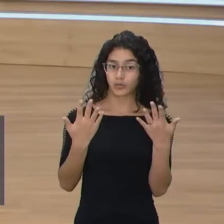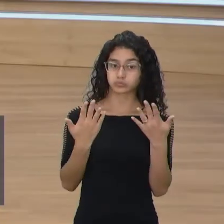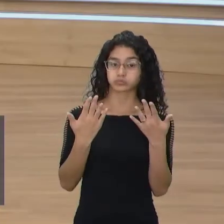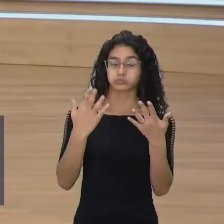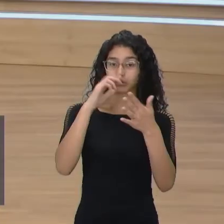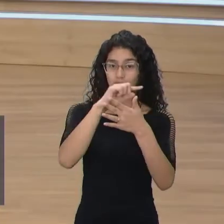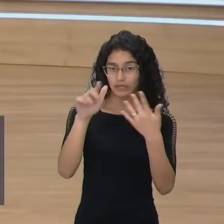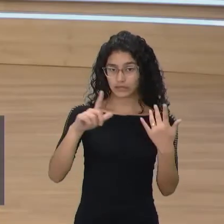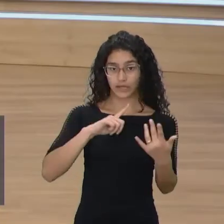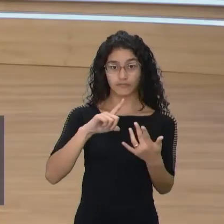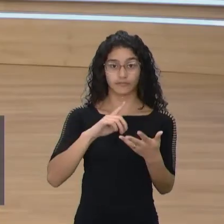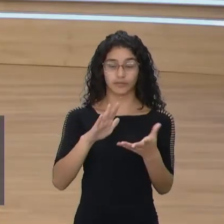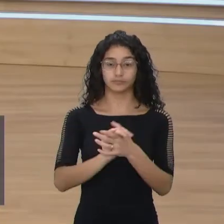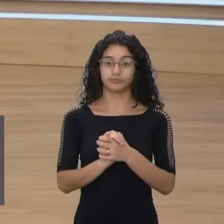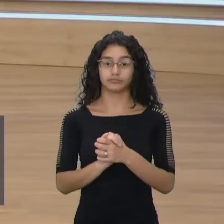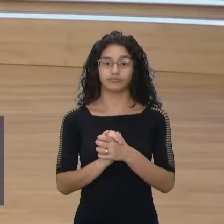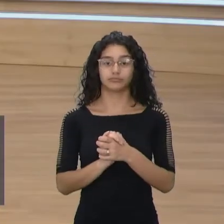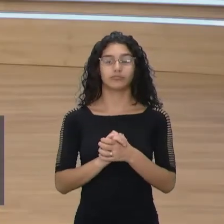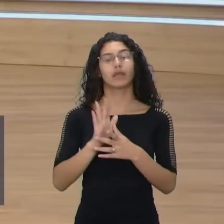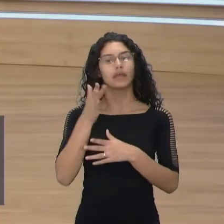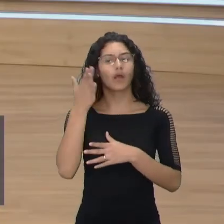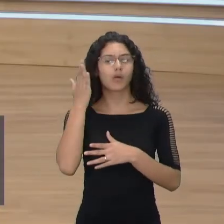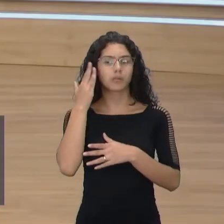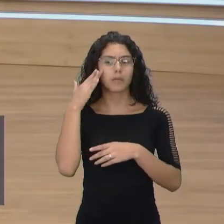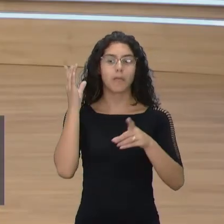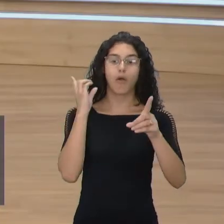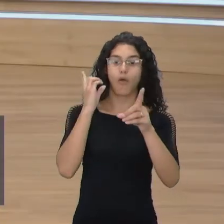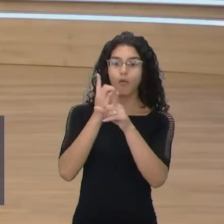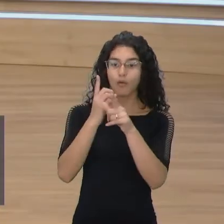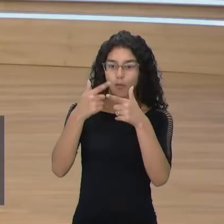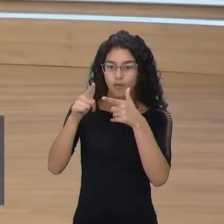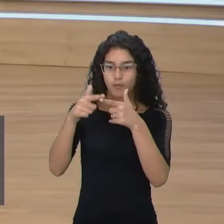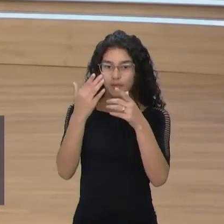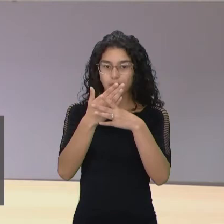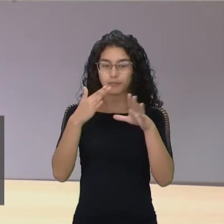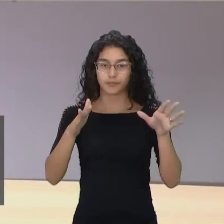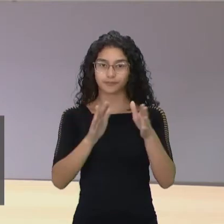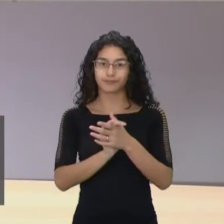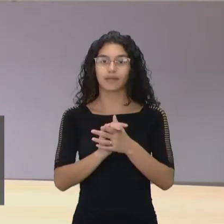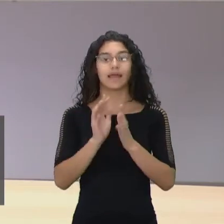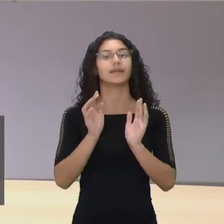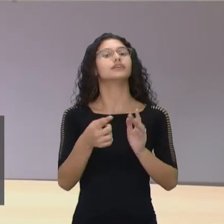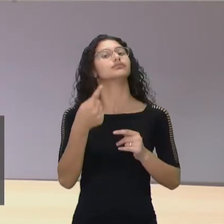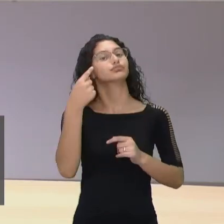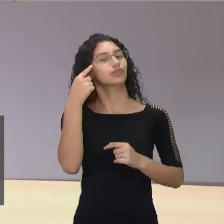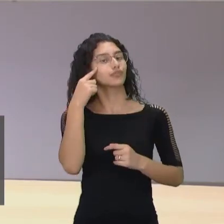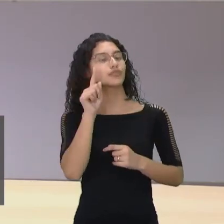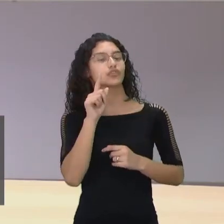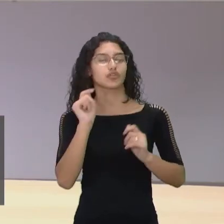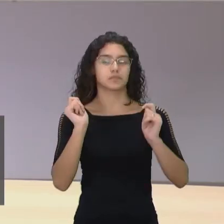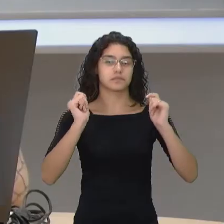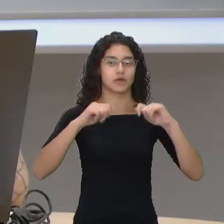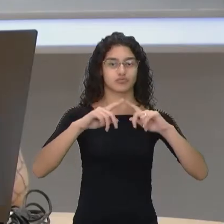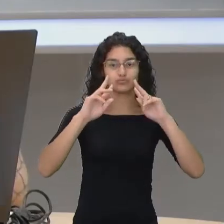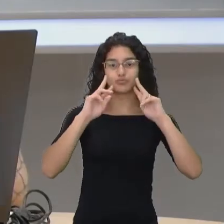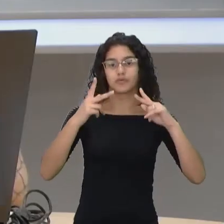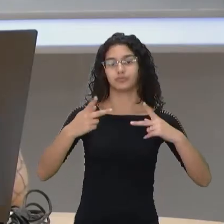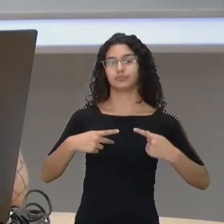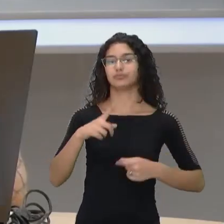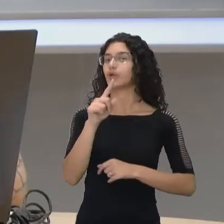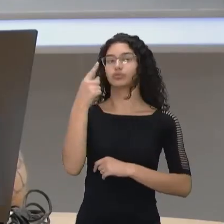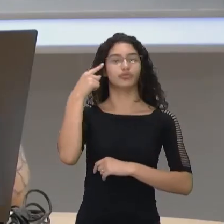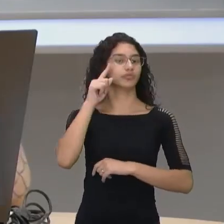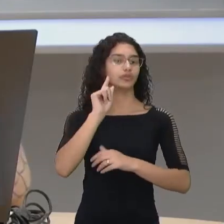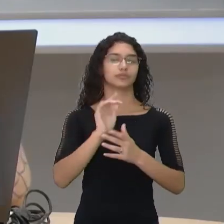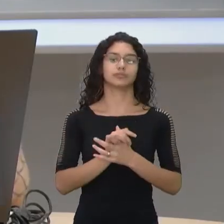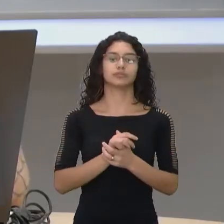teve uma eureka e resolveu esse dilema aí de Königsberg? Não duvide da capacidade humana. Eu não duvido,